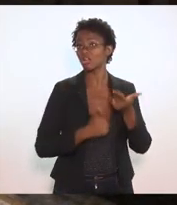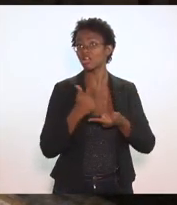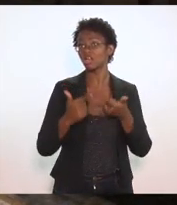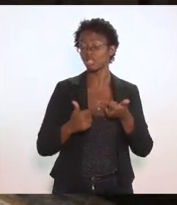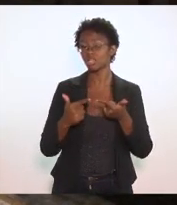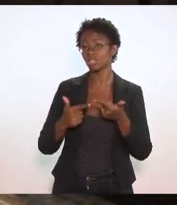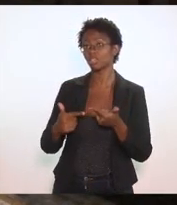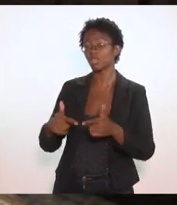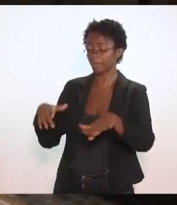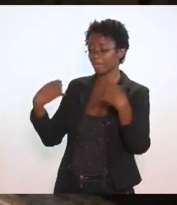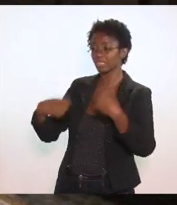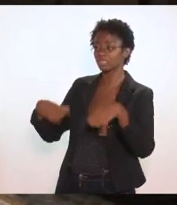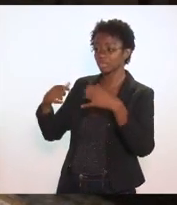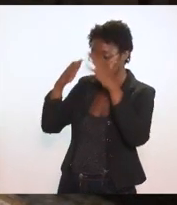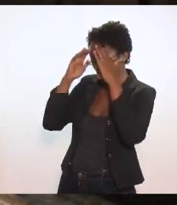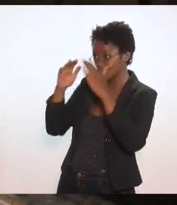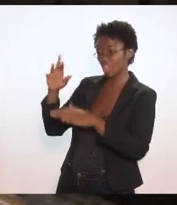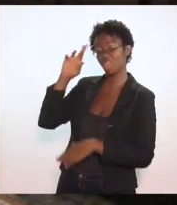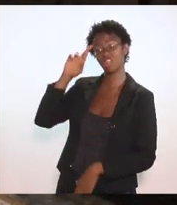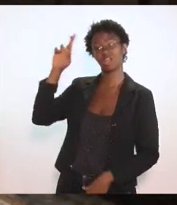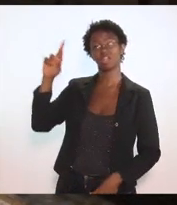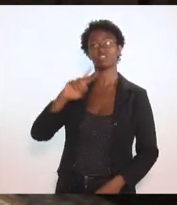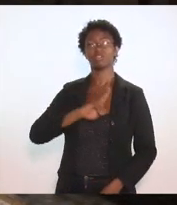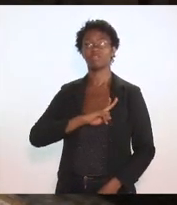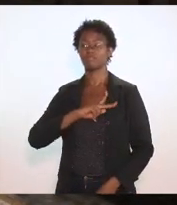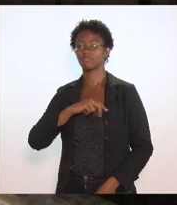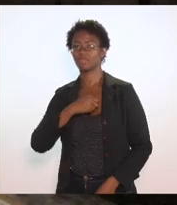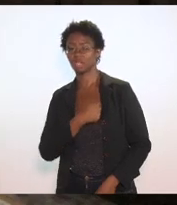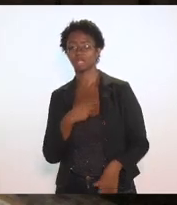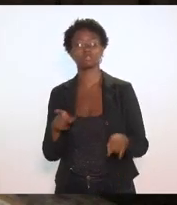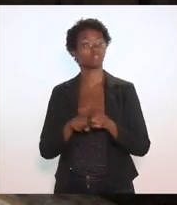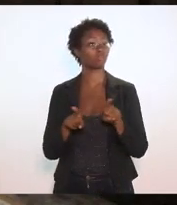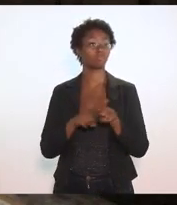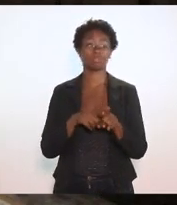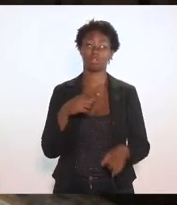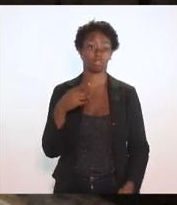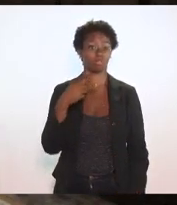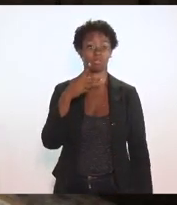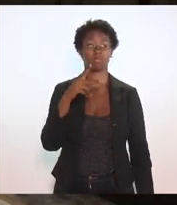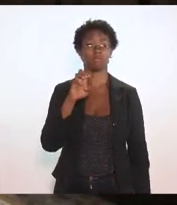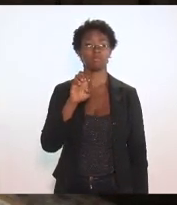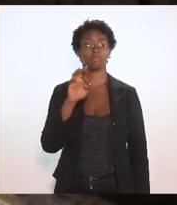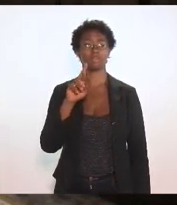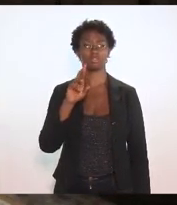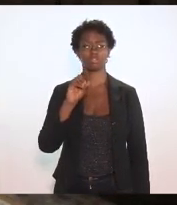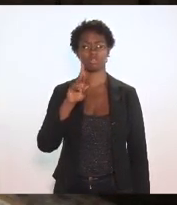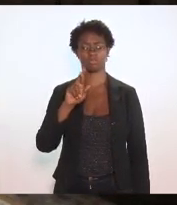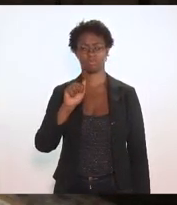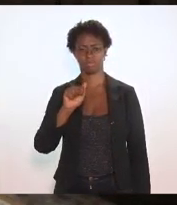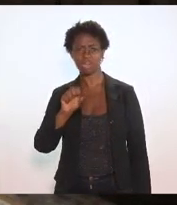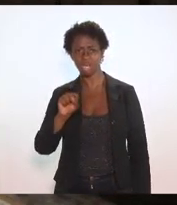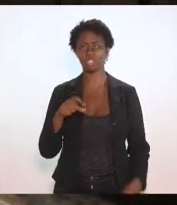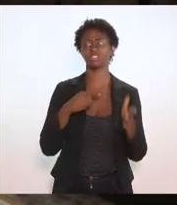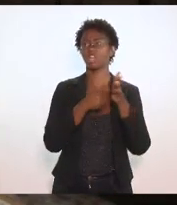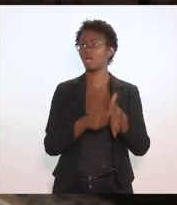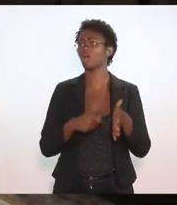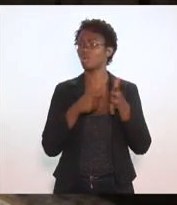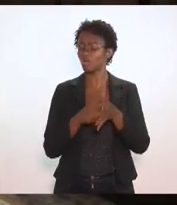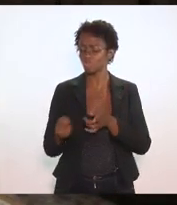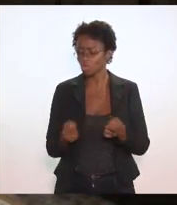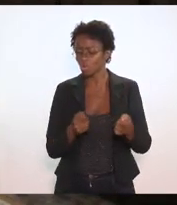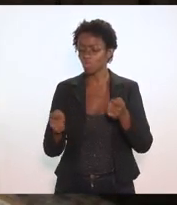medida, à liderança de Getúlio Vargas, a própria Petrobras, presidente André Siciliano, a luta pelo controle